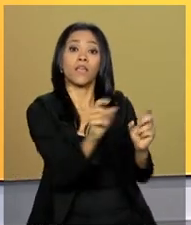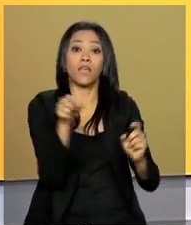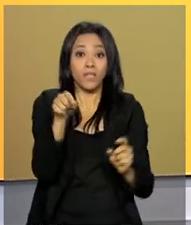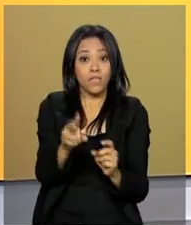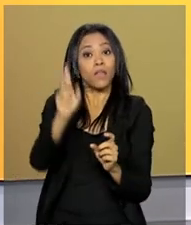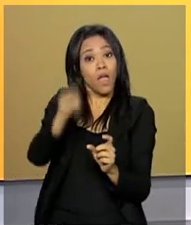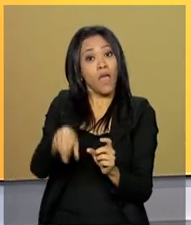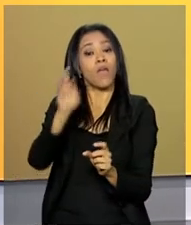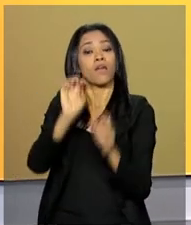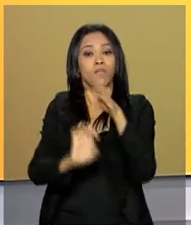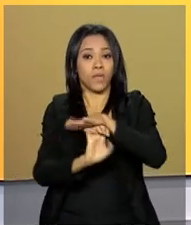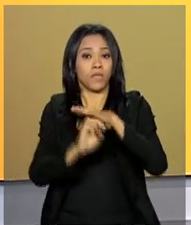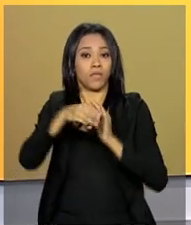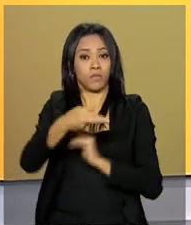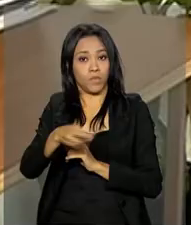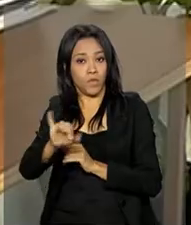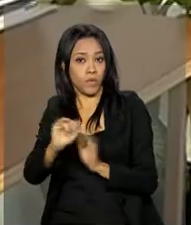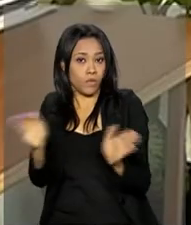e pequenas empresas.